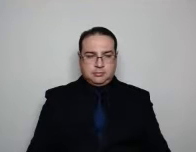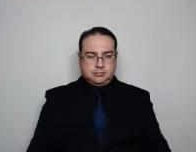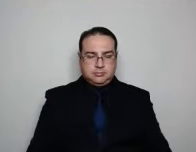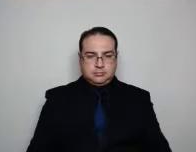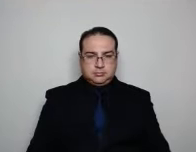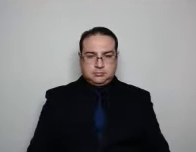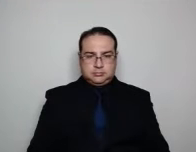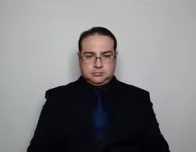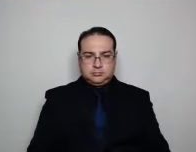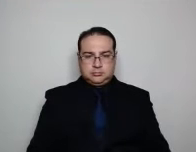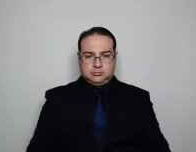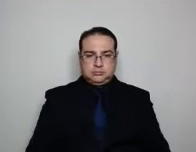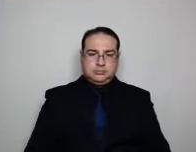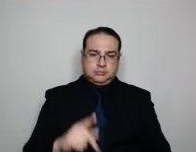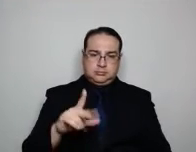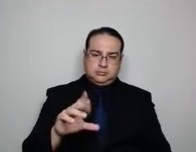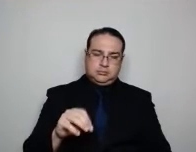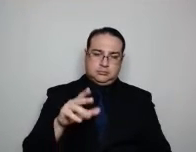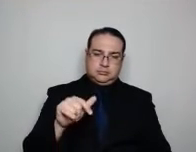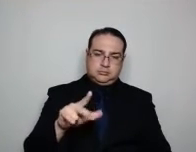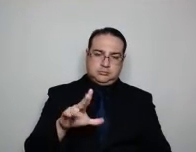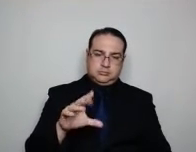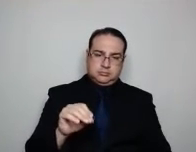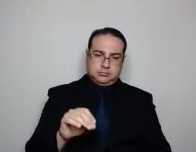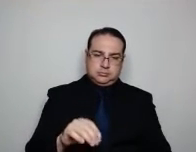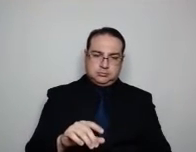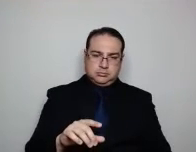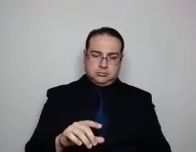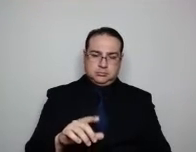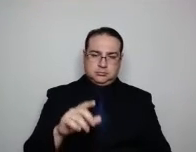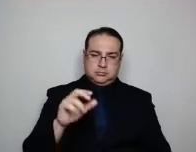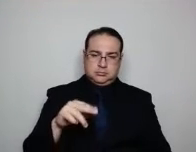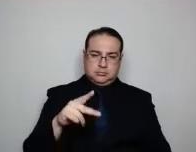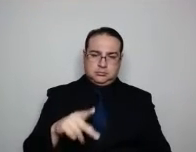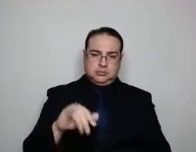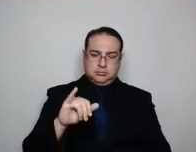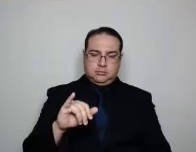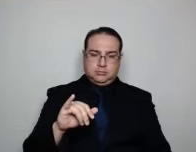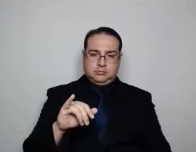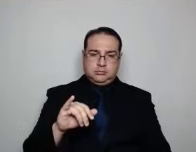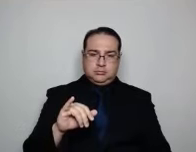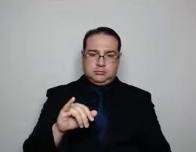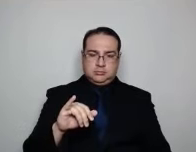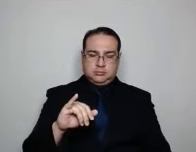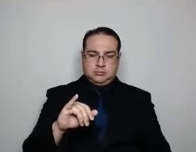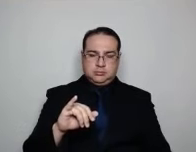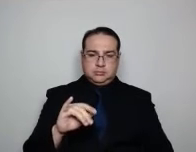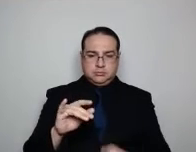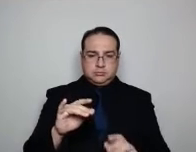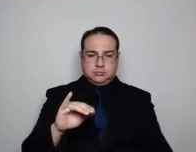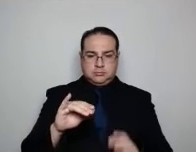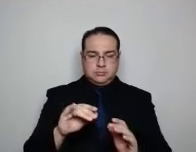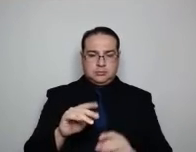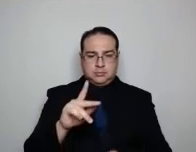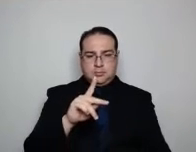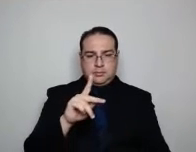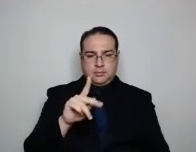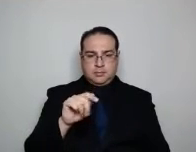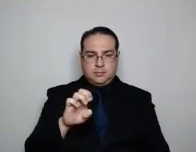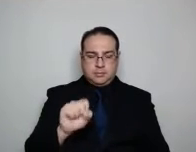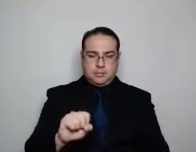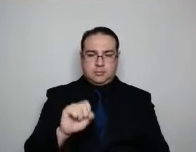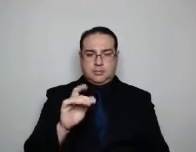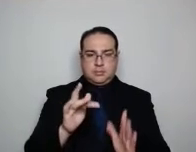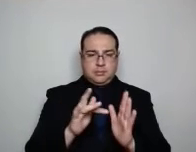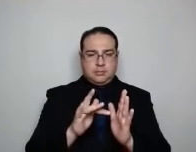apelante ou apelado Marcelo DNP de Jesus ME, Marcelo Nazaré, Paz de Jesus. É, João Vitor